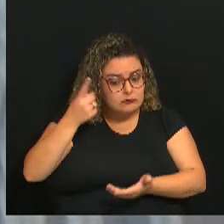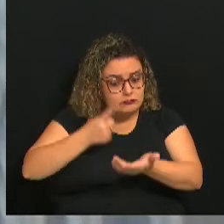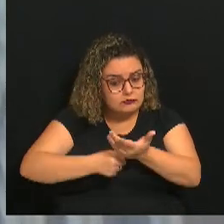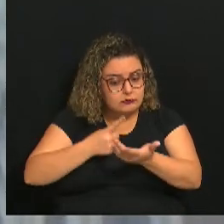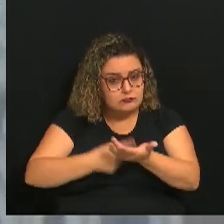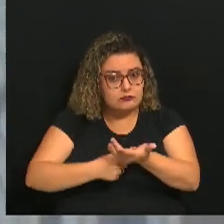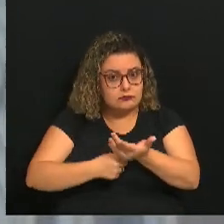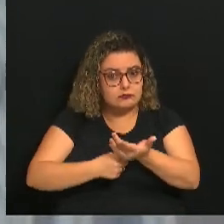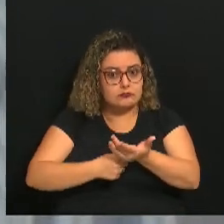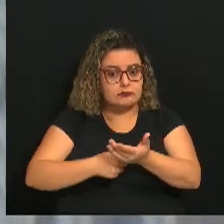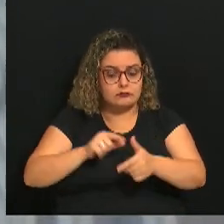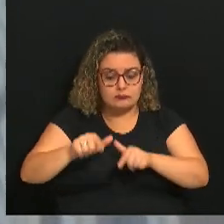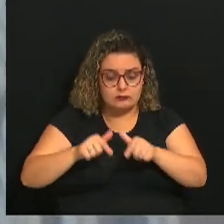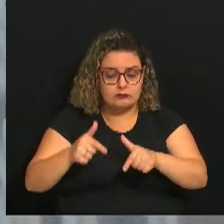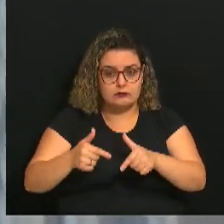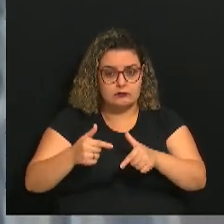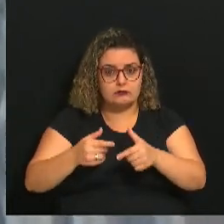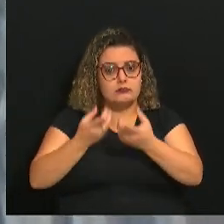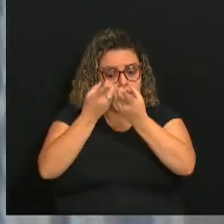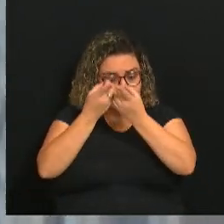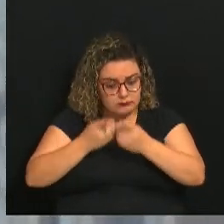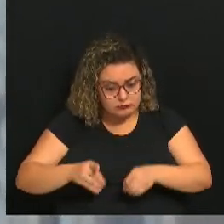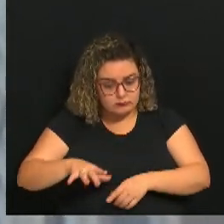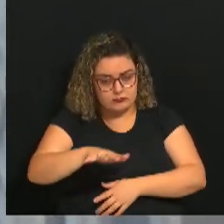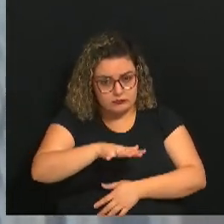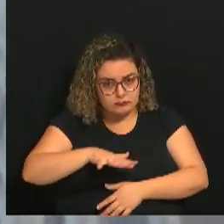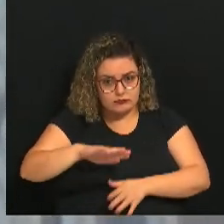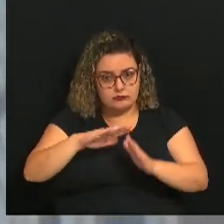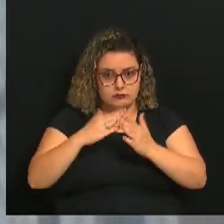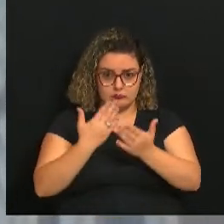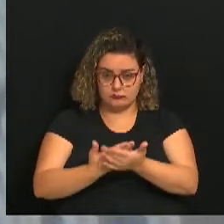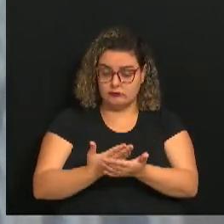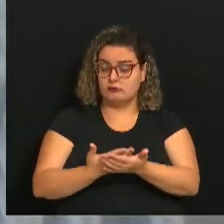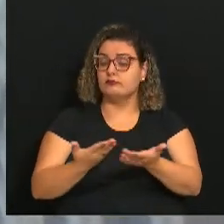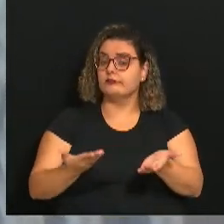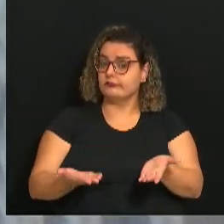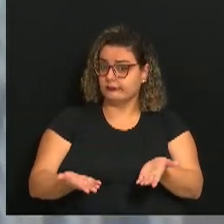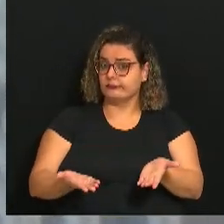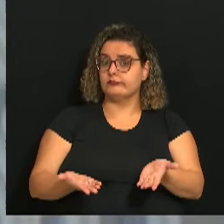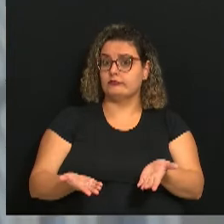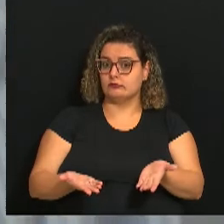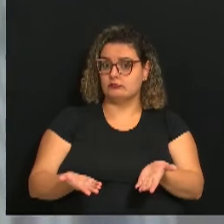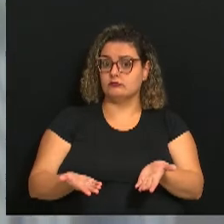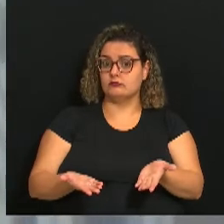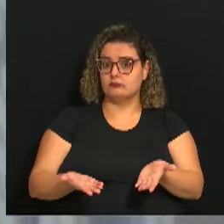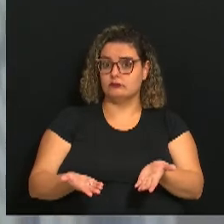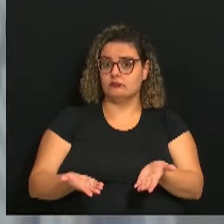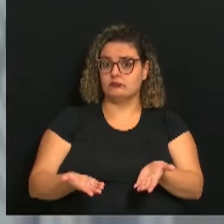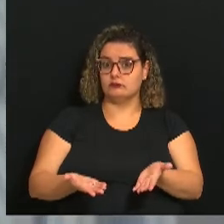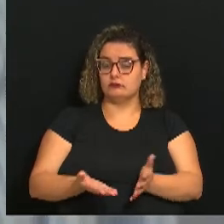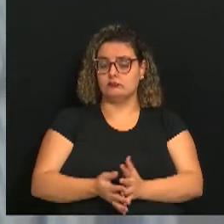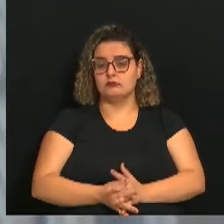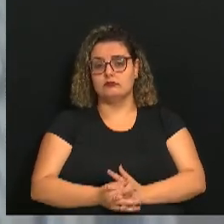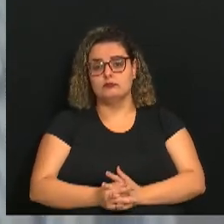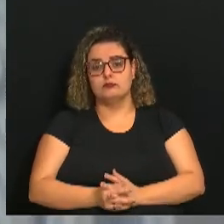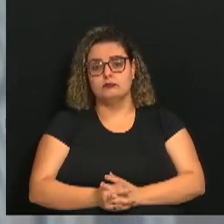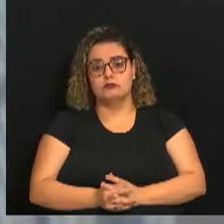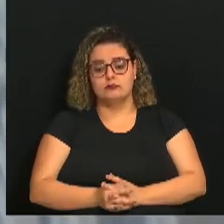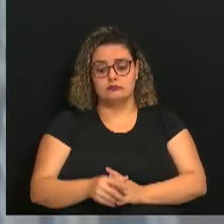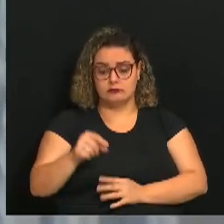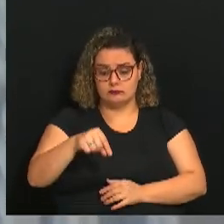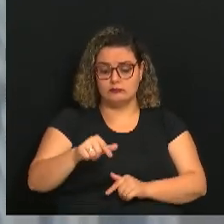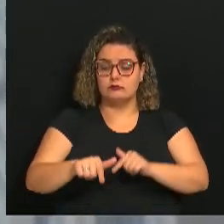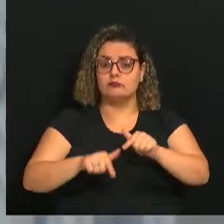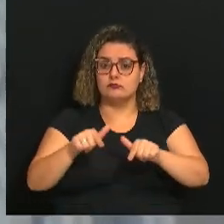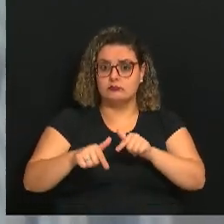e para trabalhar de forma digna no ambiente escolar, né? Se ela está ali trabalhando, mas no final